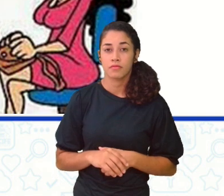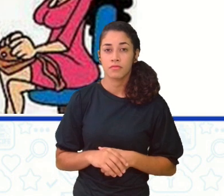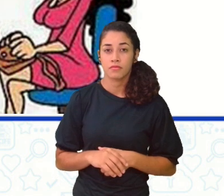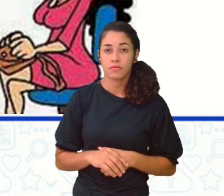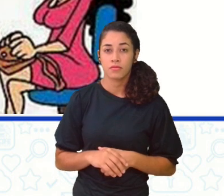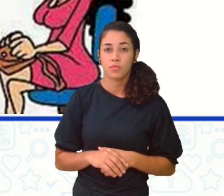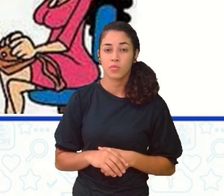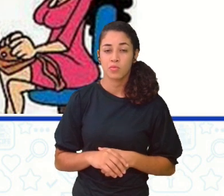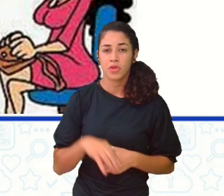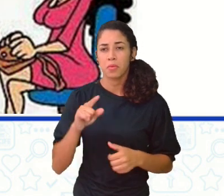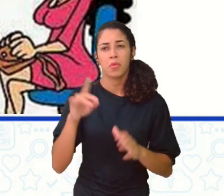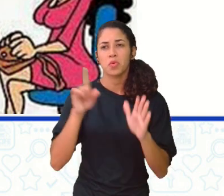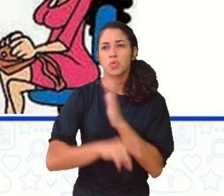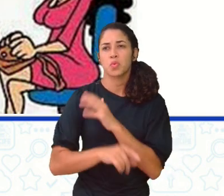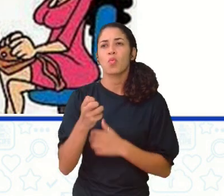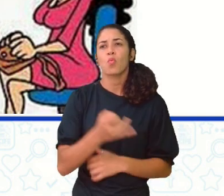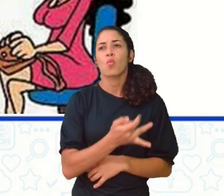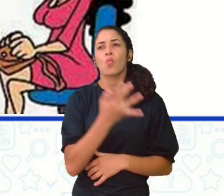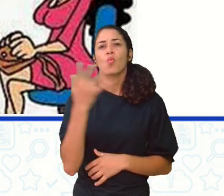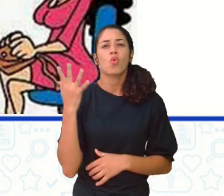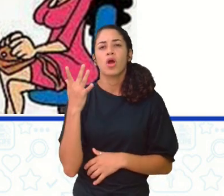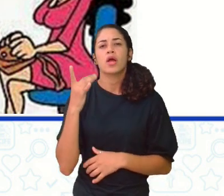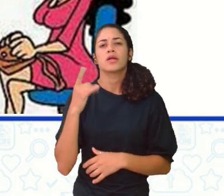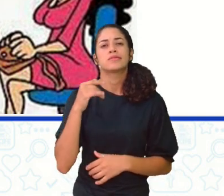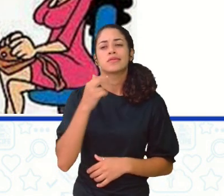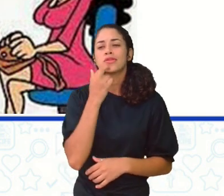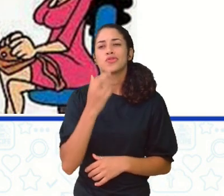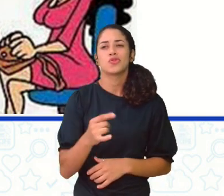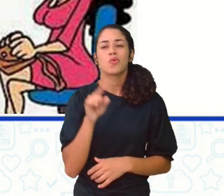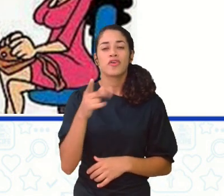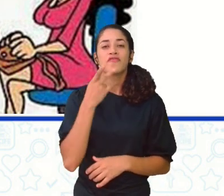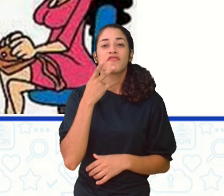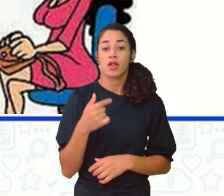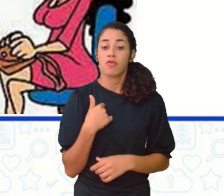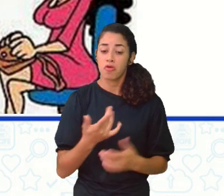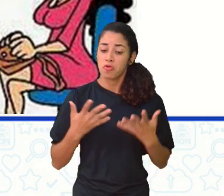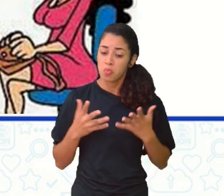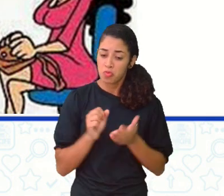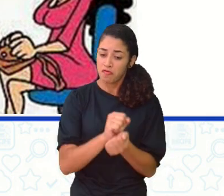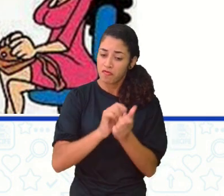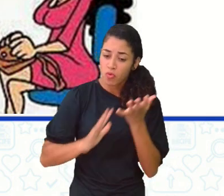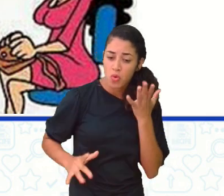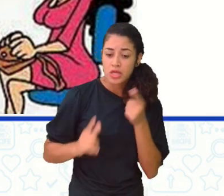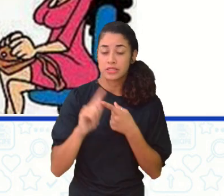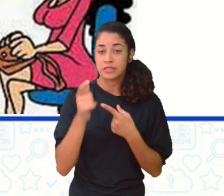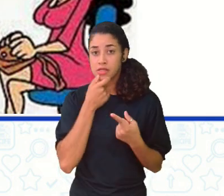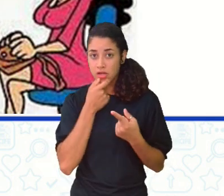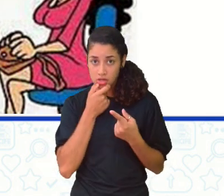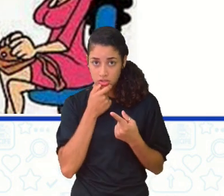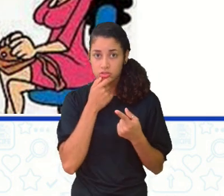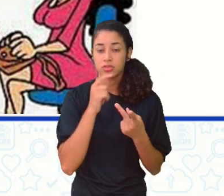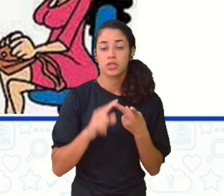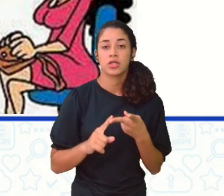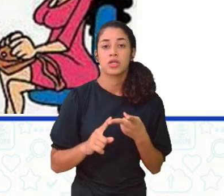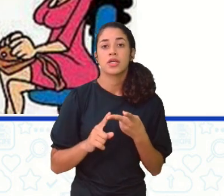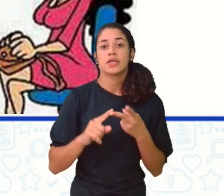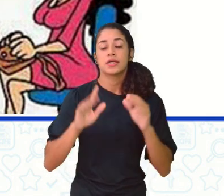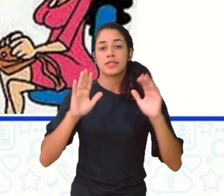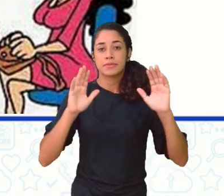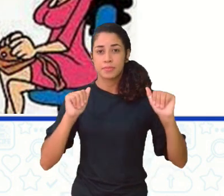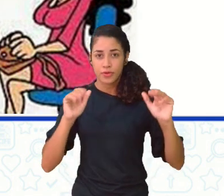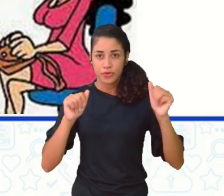pergunta, quantas línguas ela fala, não é? E aí ela diz que fala fluentemente inglês, espanhol, não